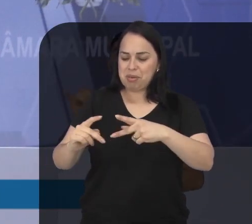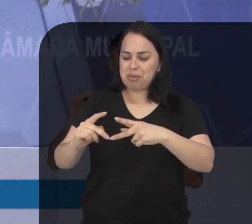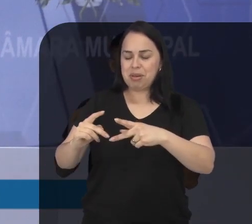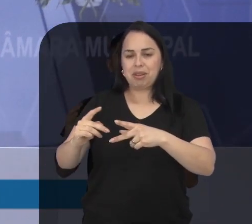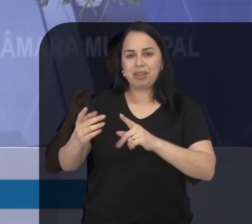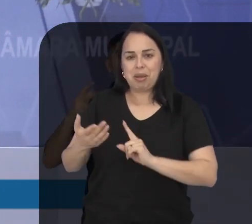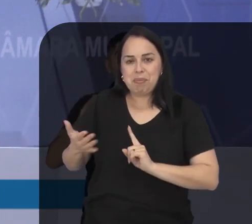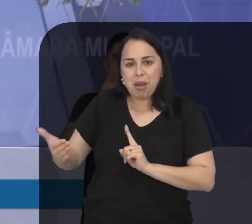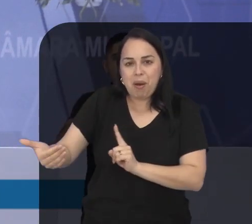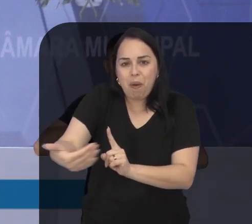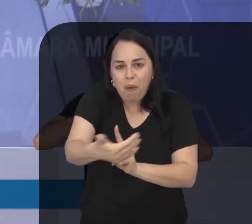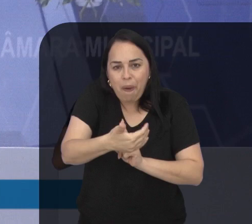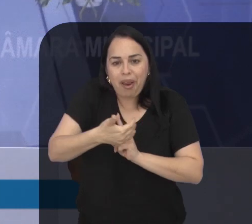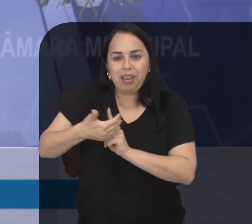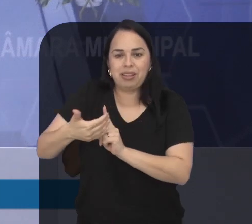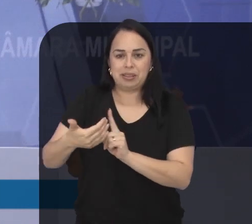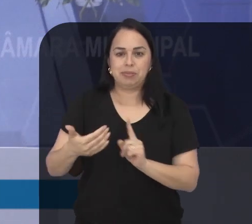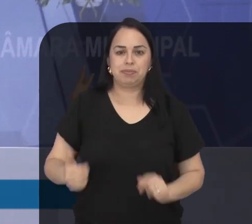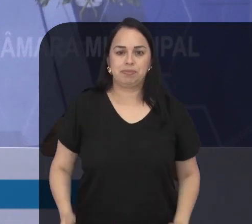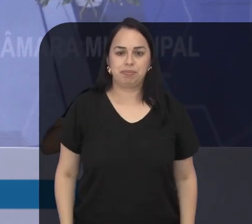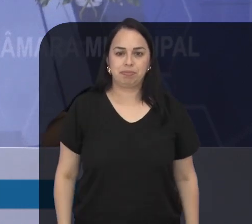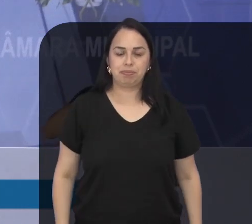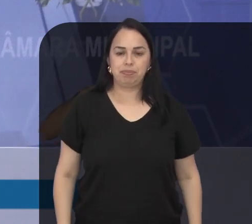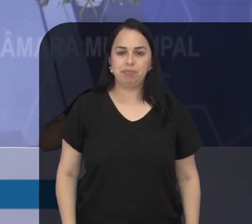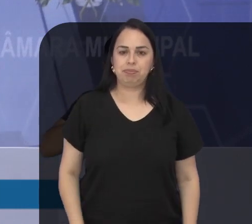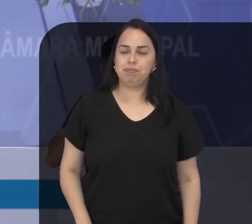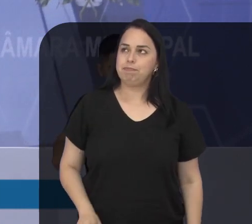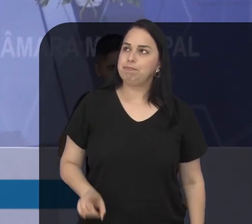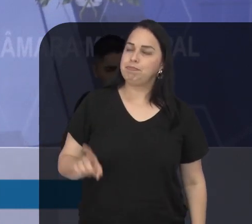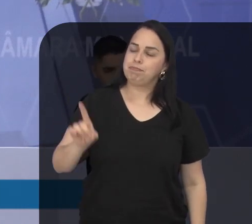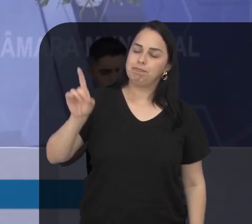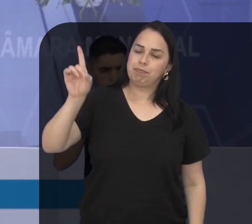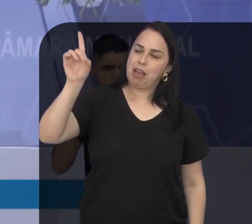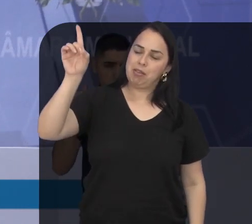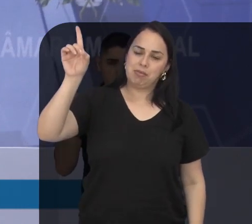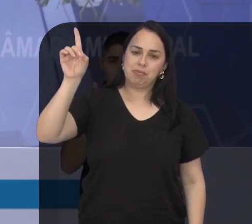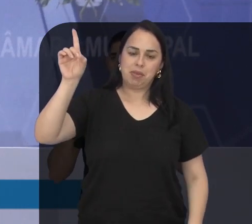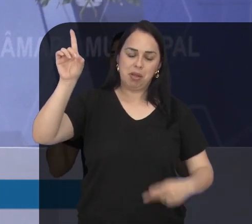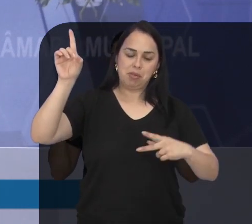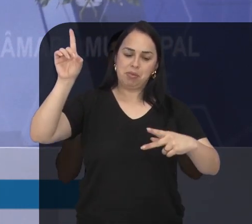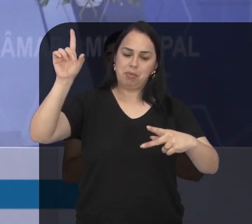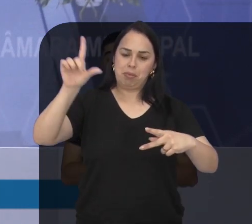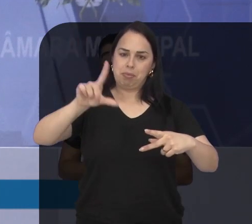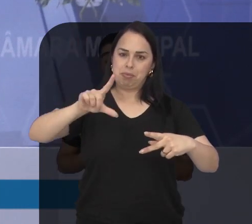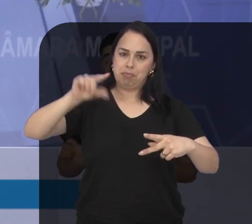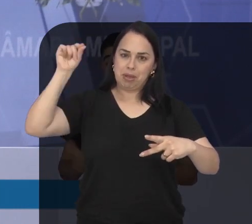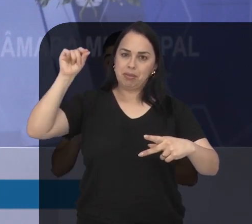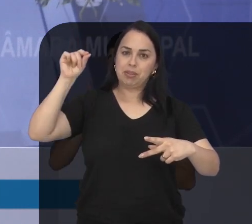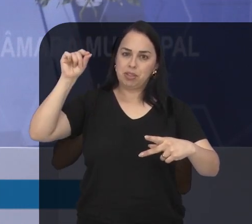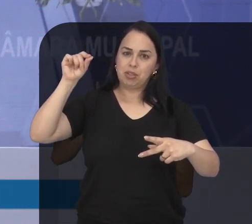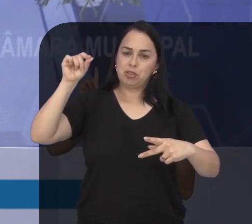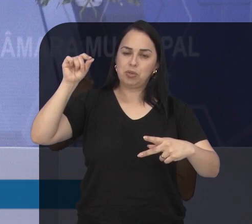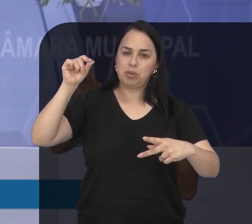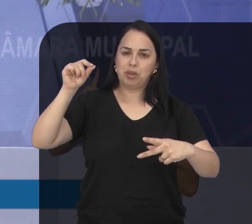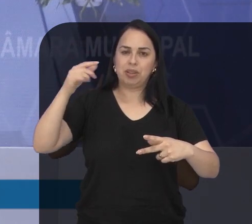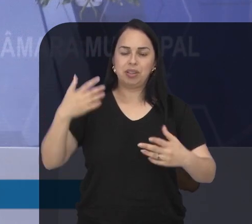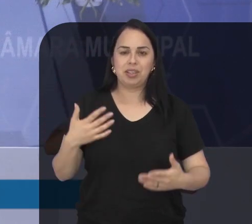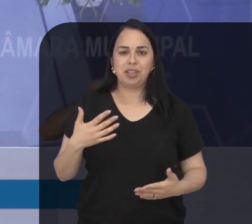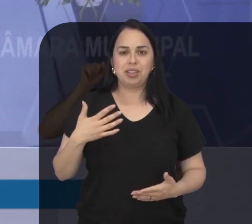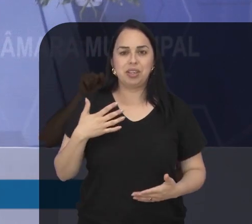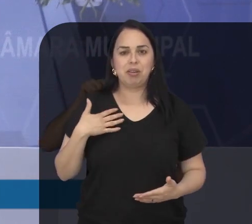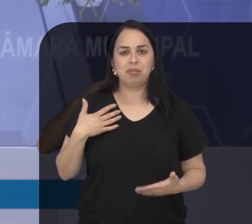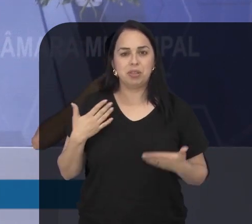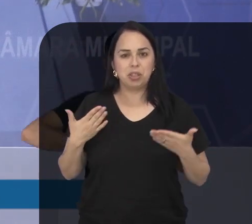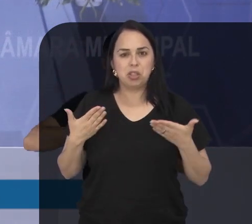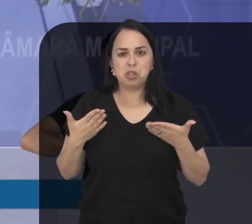uma cidade acolhedora. Deus escolheu São José dos Campos, nessa oração de Jabez, para eu não passar